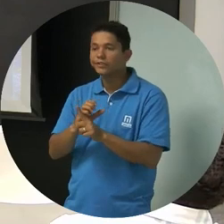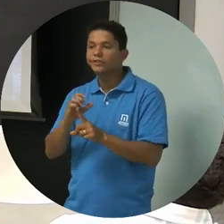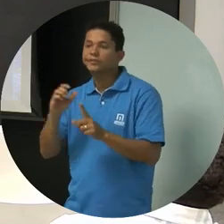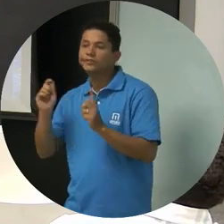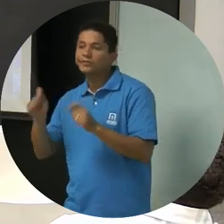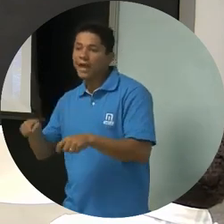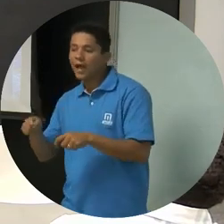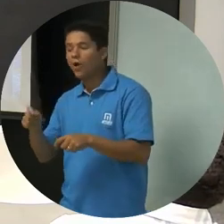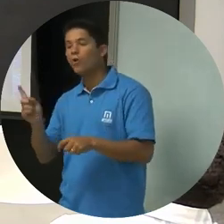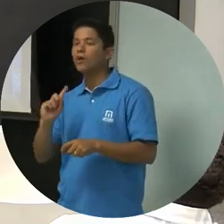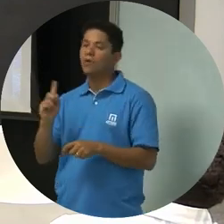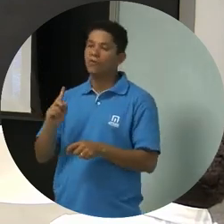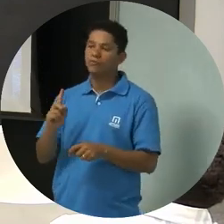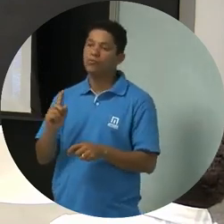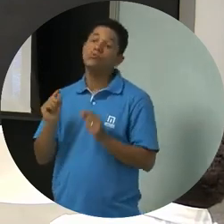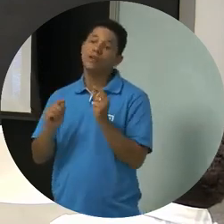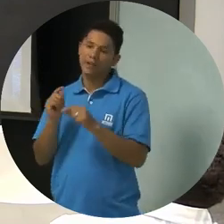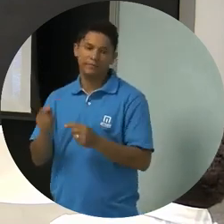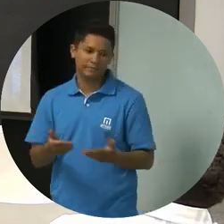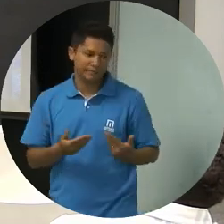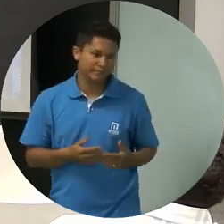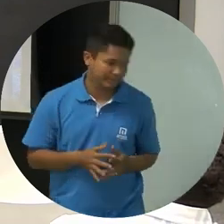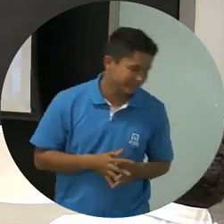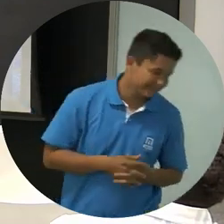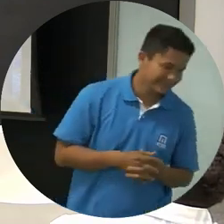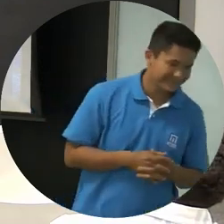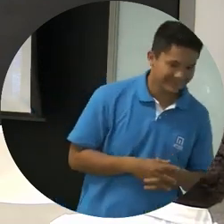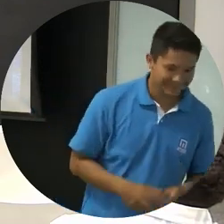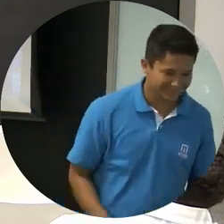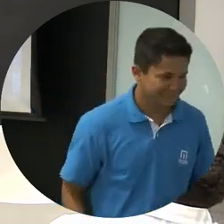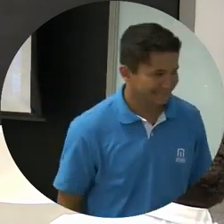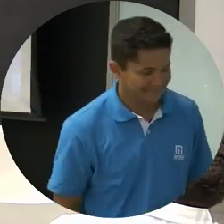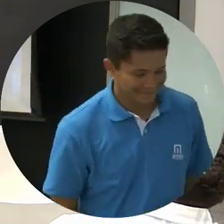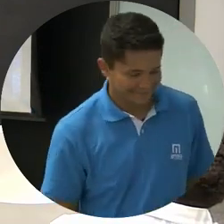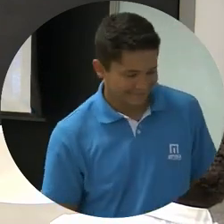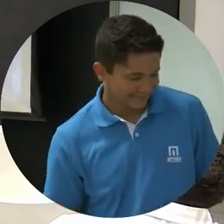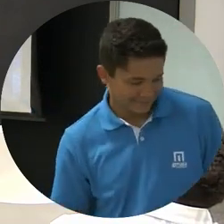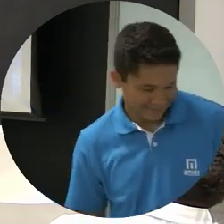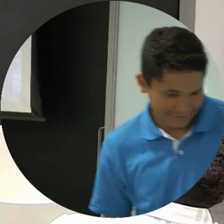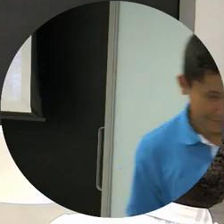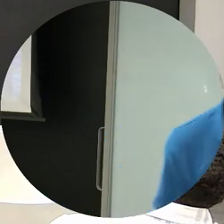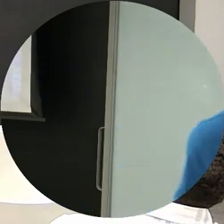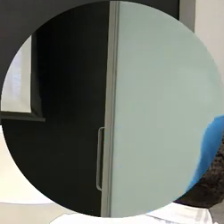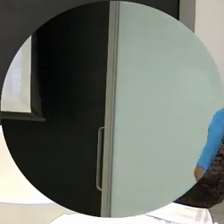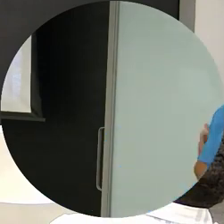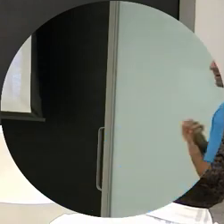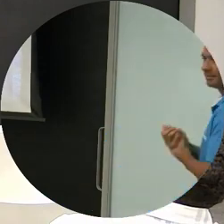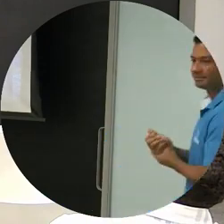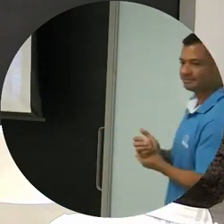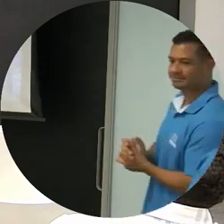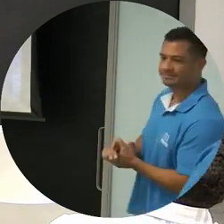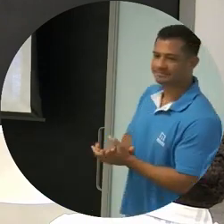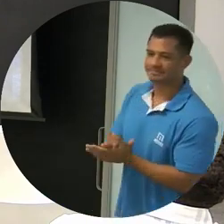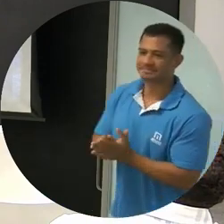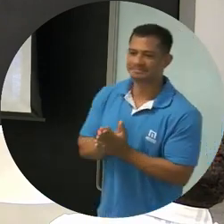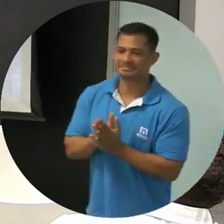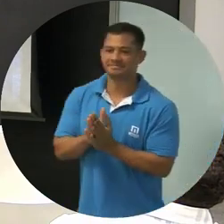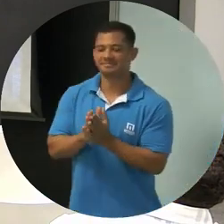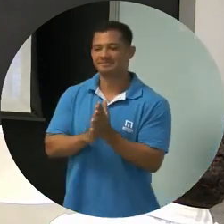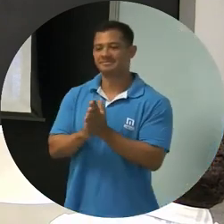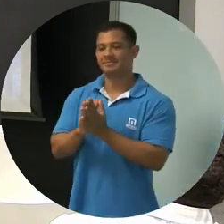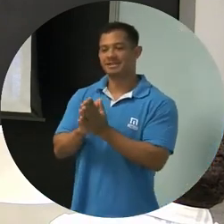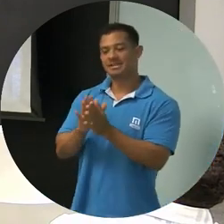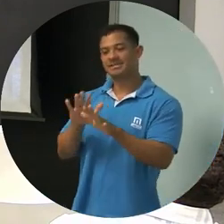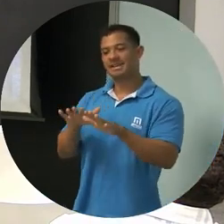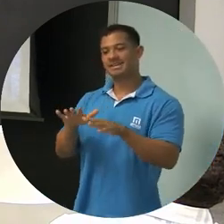faz sentido. Em termos de volume, de ter substituição, de fazer de outra